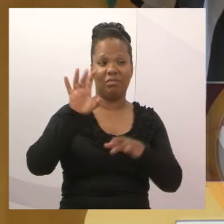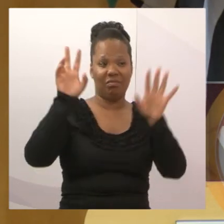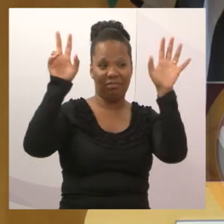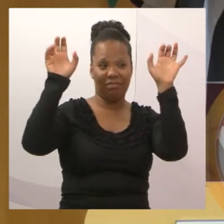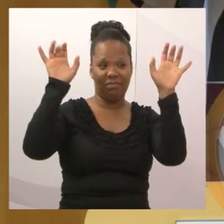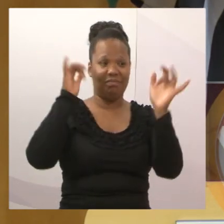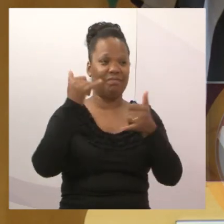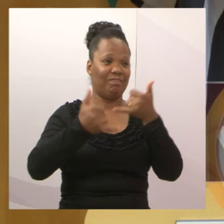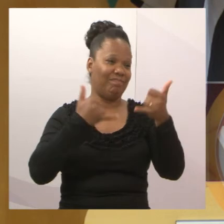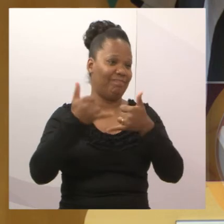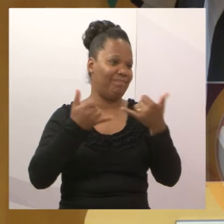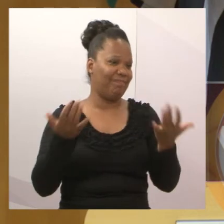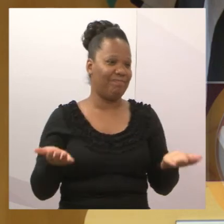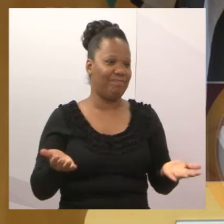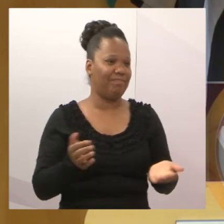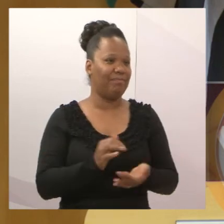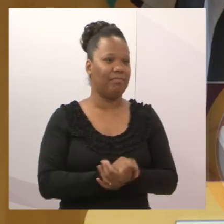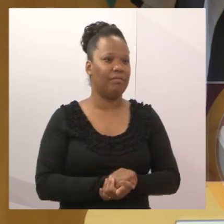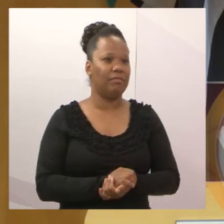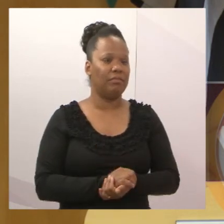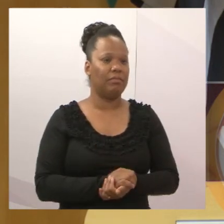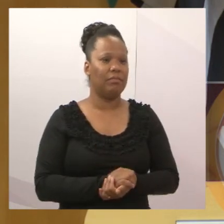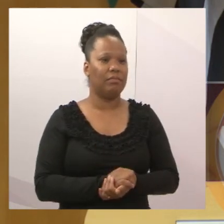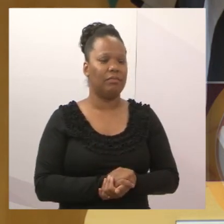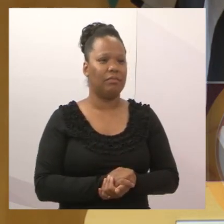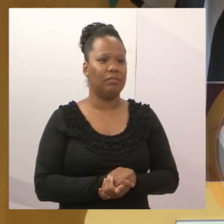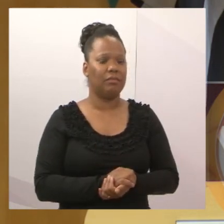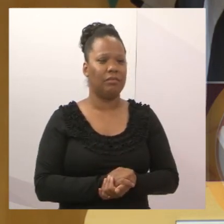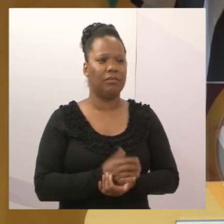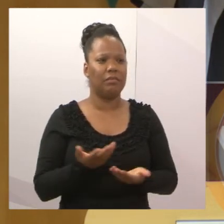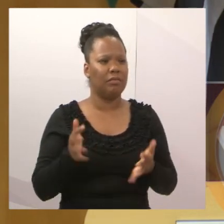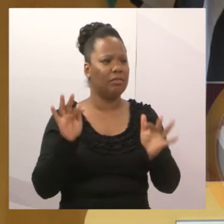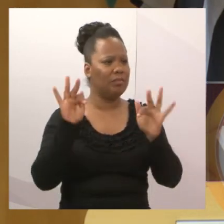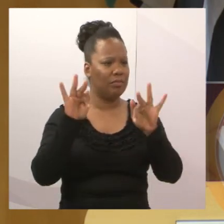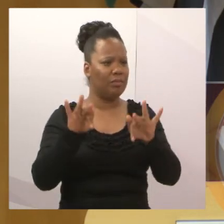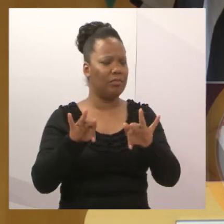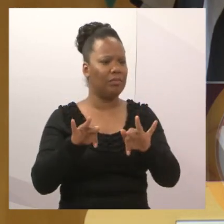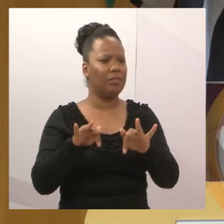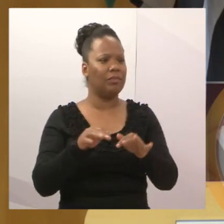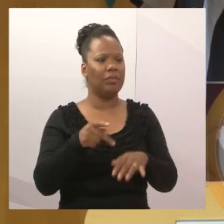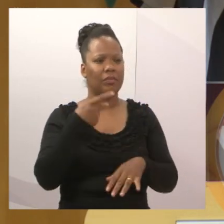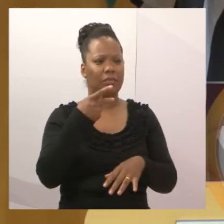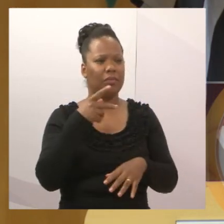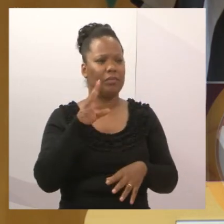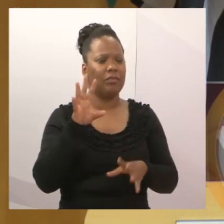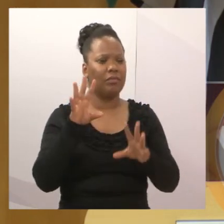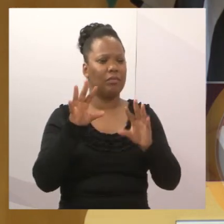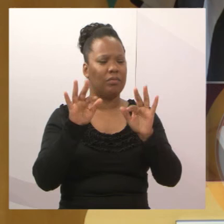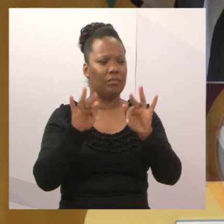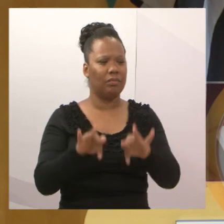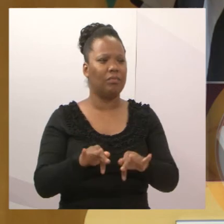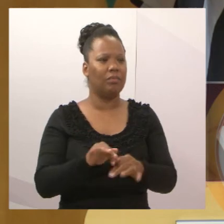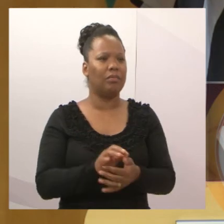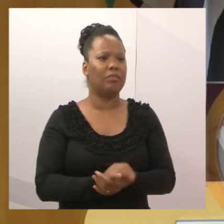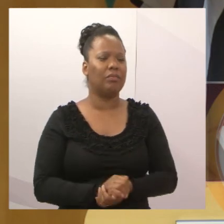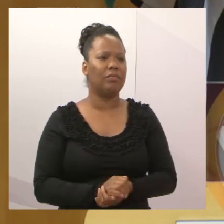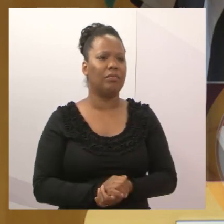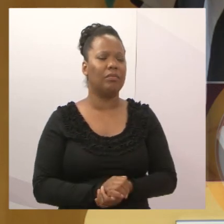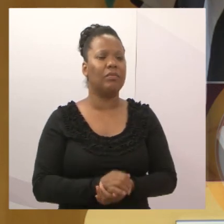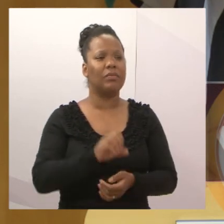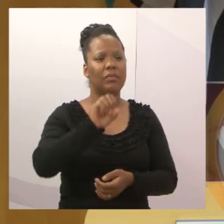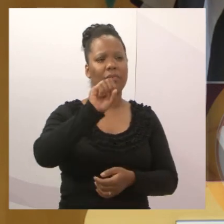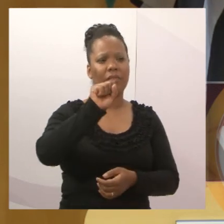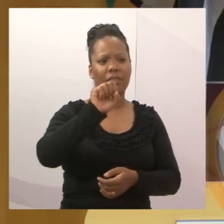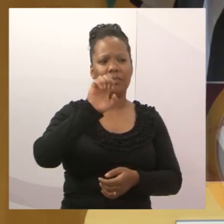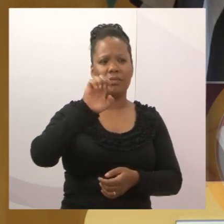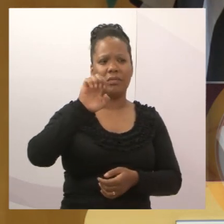fazendo só recreação. Então, para finalizar, eu quero aqui deixar para vocês também, que o SAI